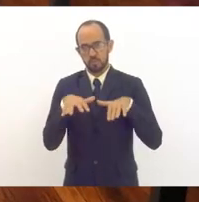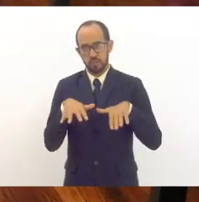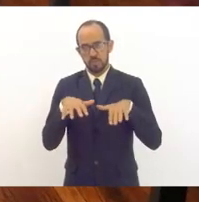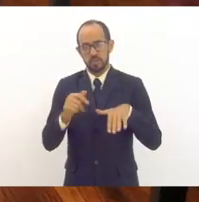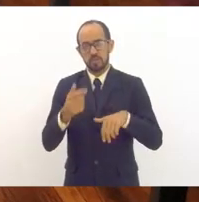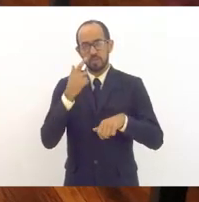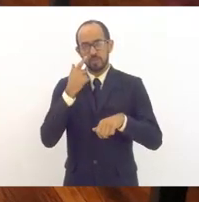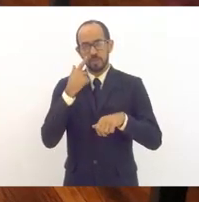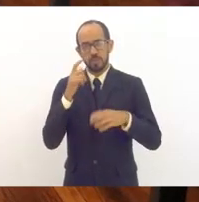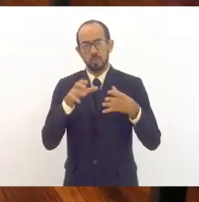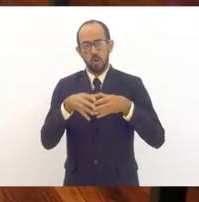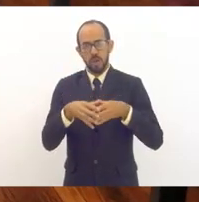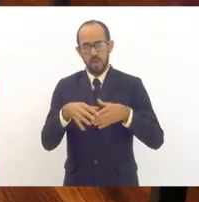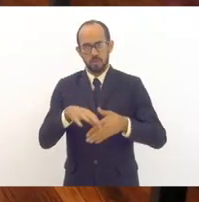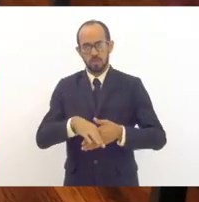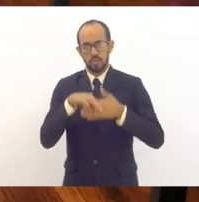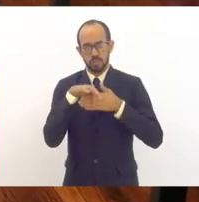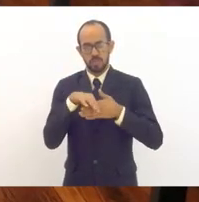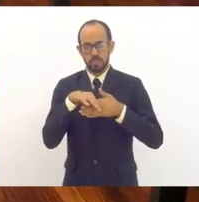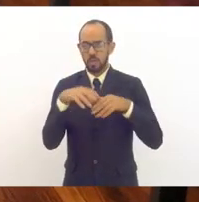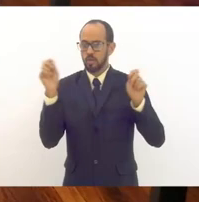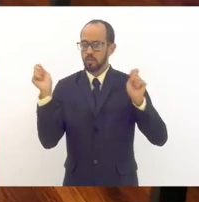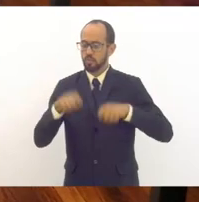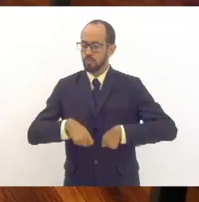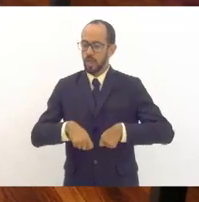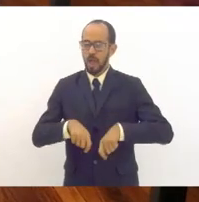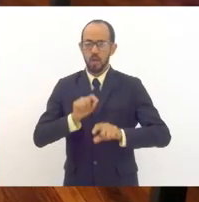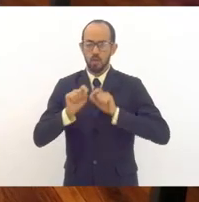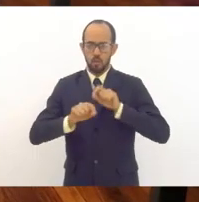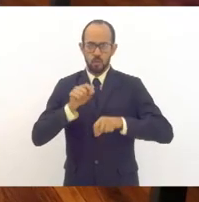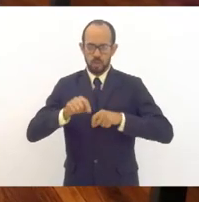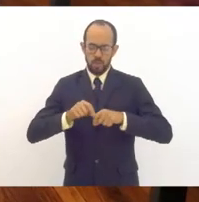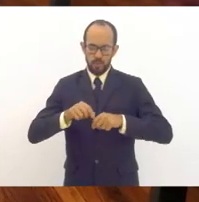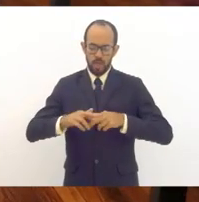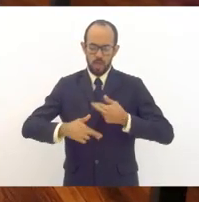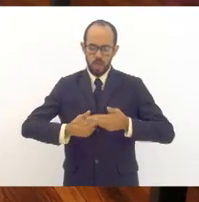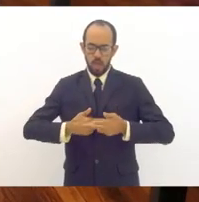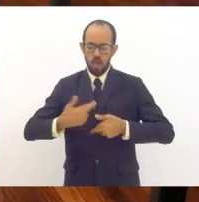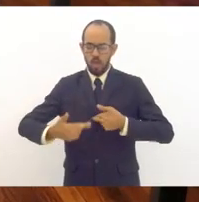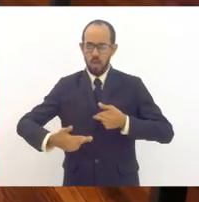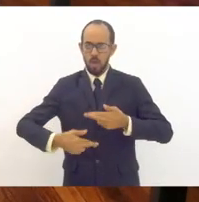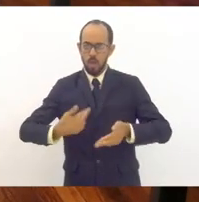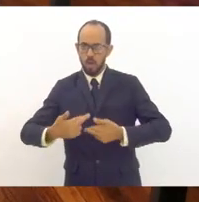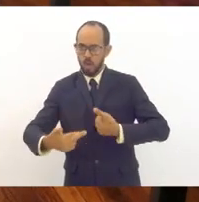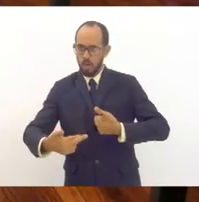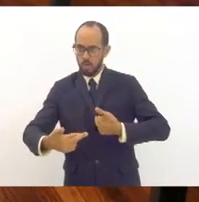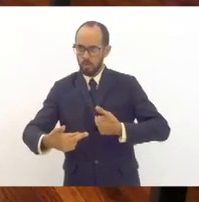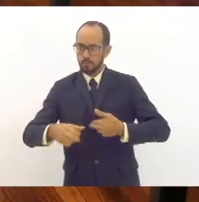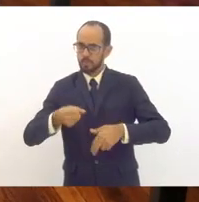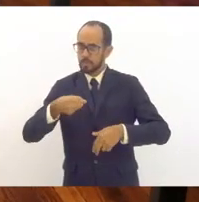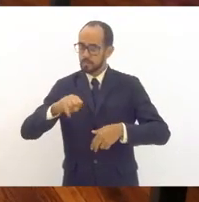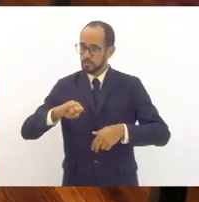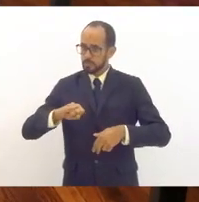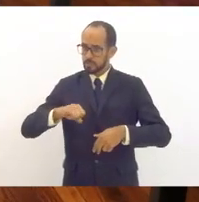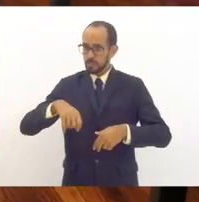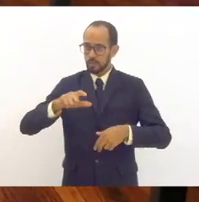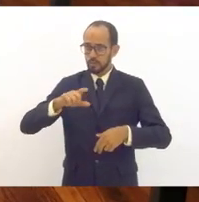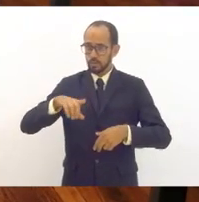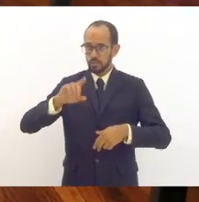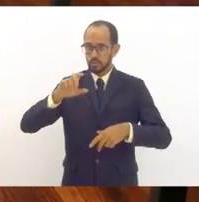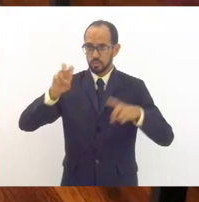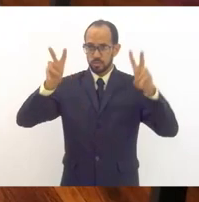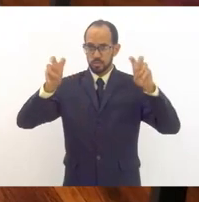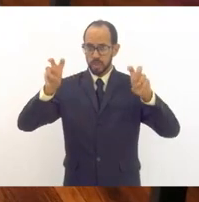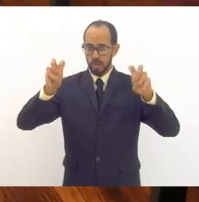de líderes porque a gente não pode ficar cada dia que passa esse tema não foi enfrentado lá no STF